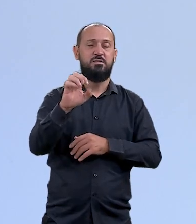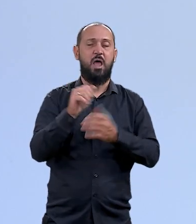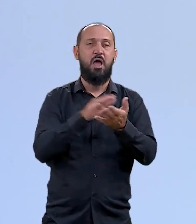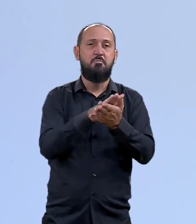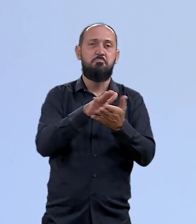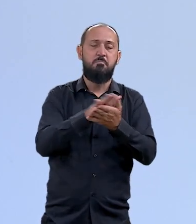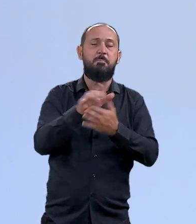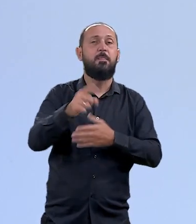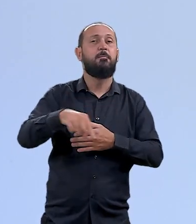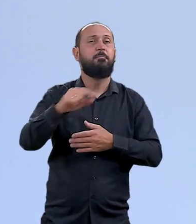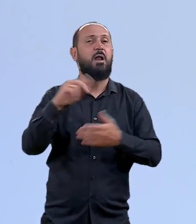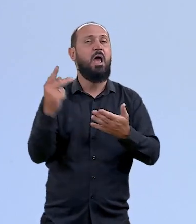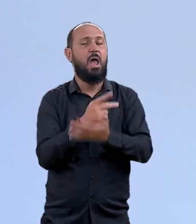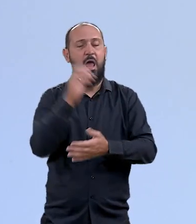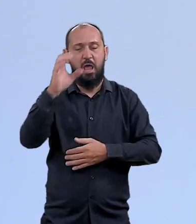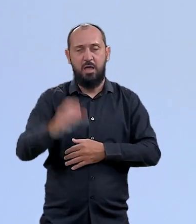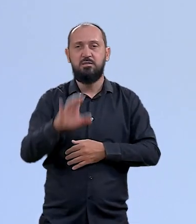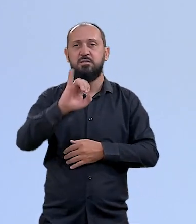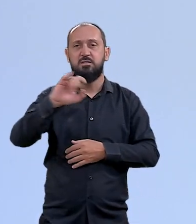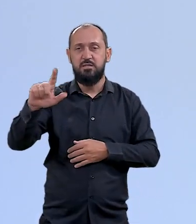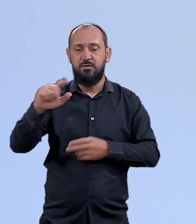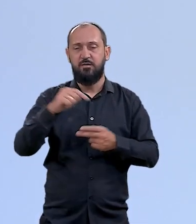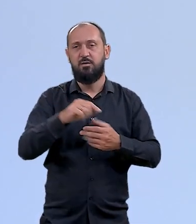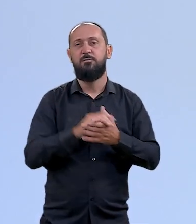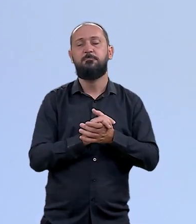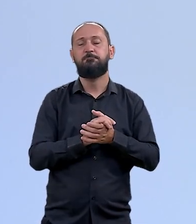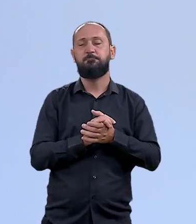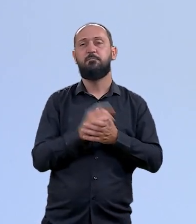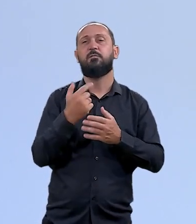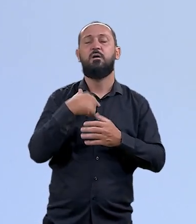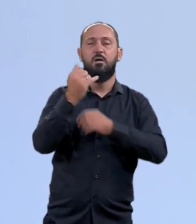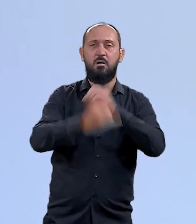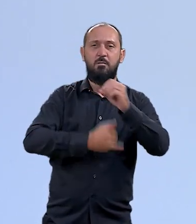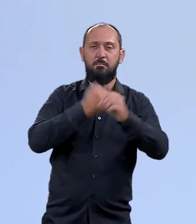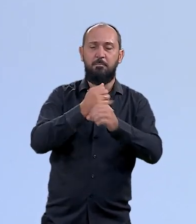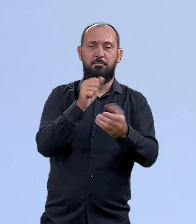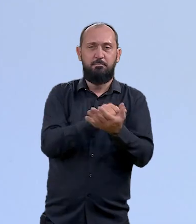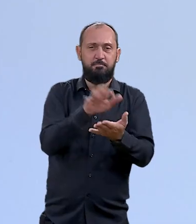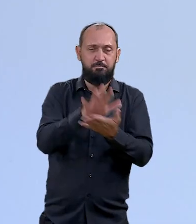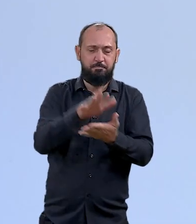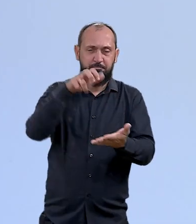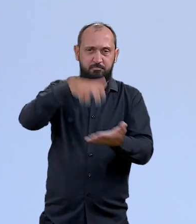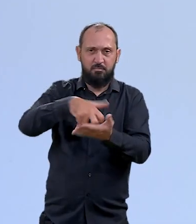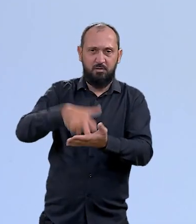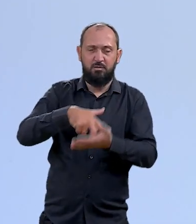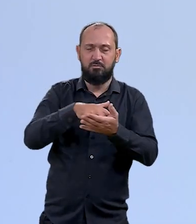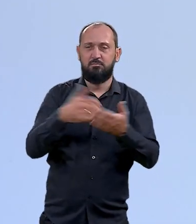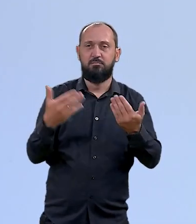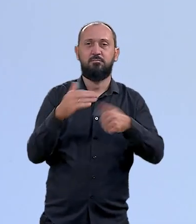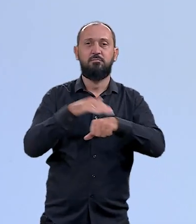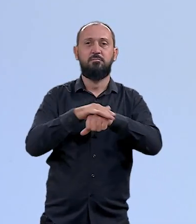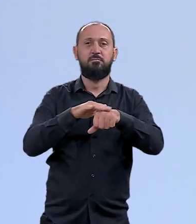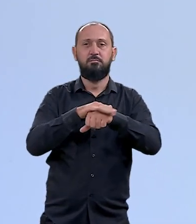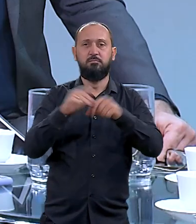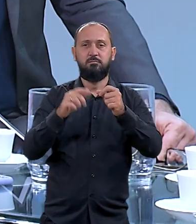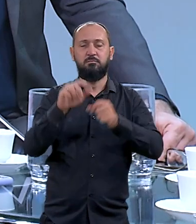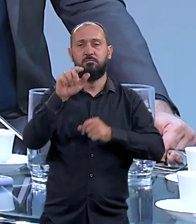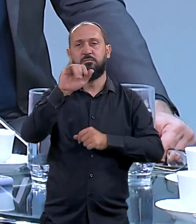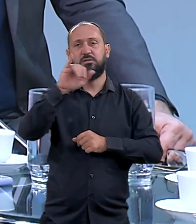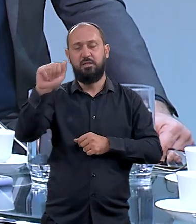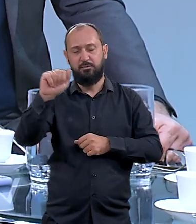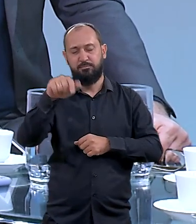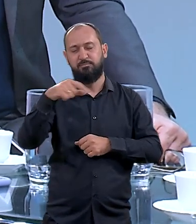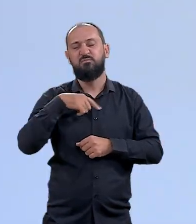a gente usava para fazer umas brincadeirinhas, algumas montagens, alguns vídeos e tudo mais. Só que ela evoluiu, e ela